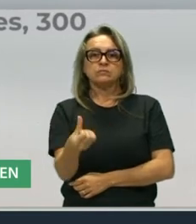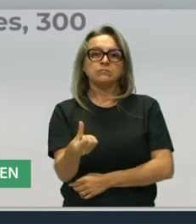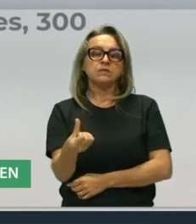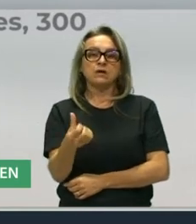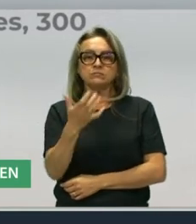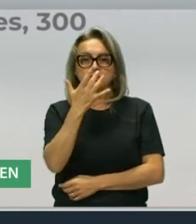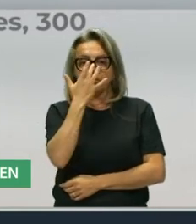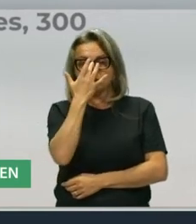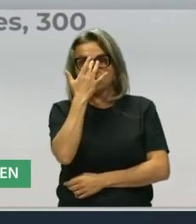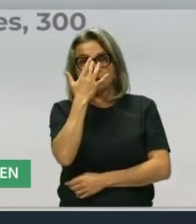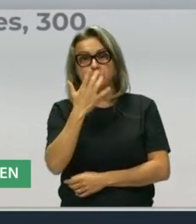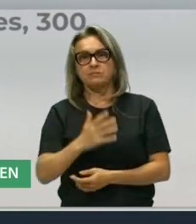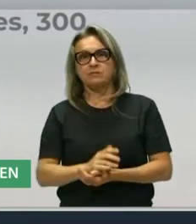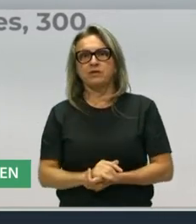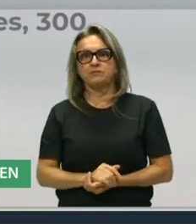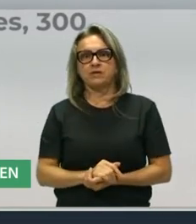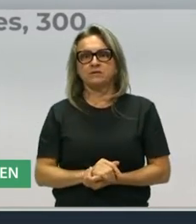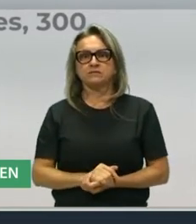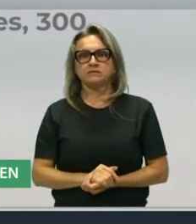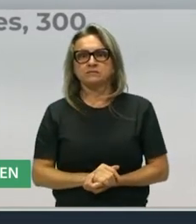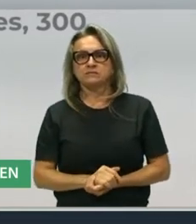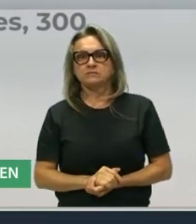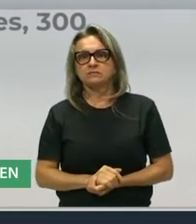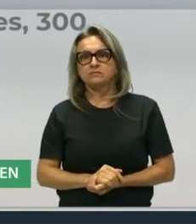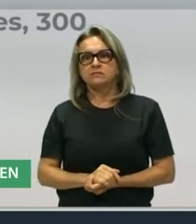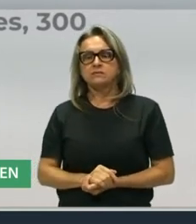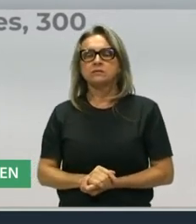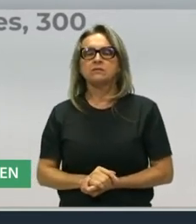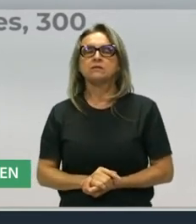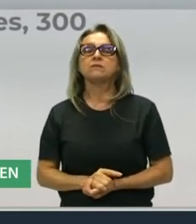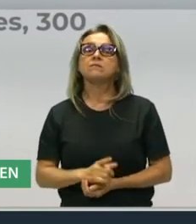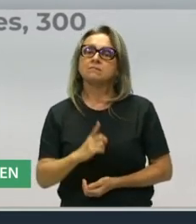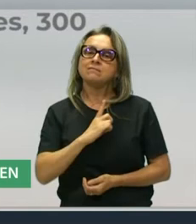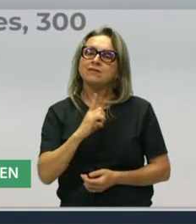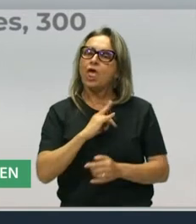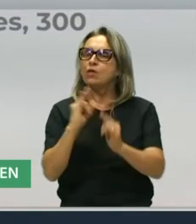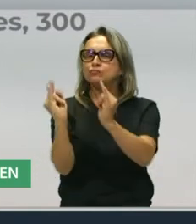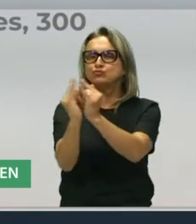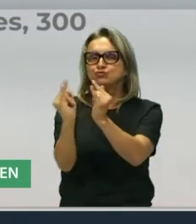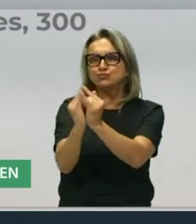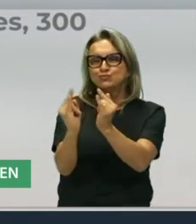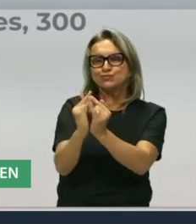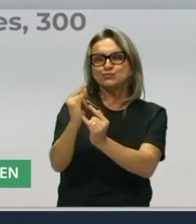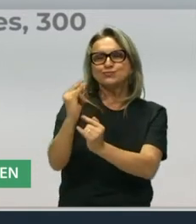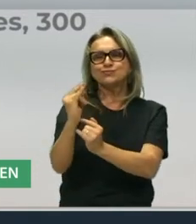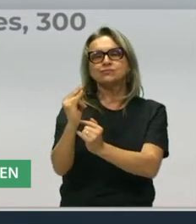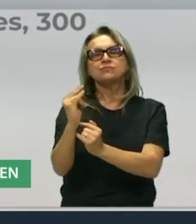1956 e começou a ser administrado pelo Instituto das Pequenas Missionárias de Maria Imaculada em